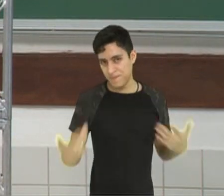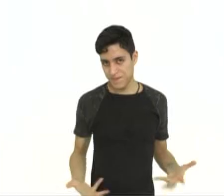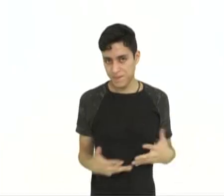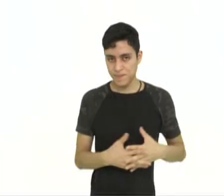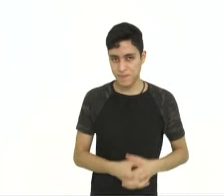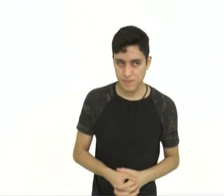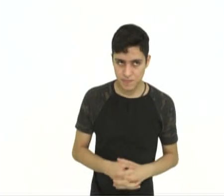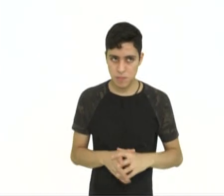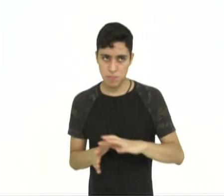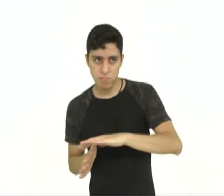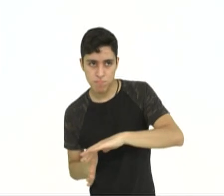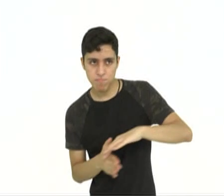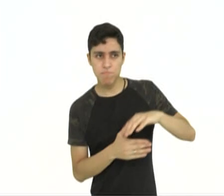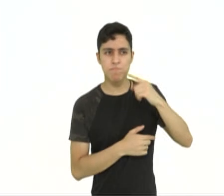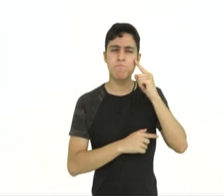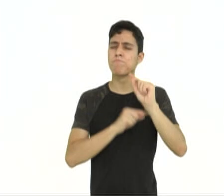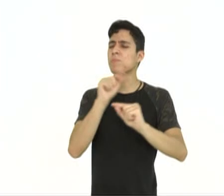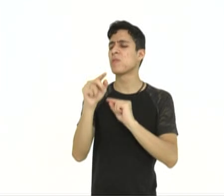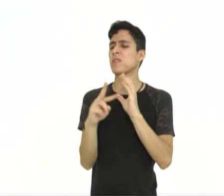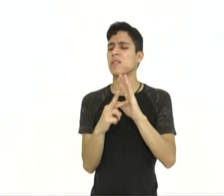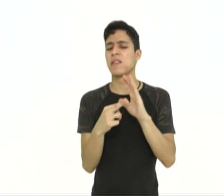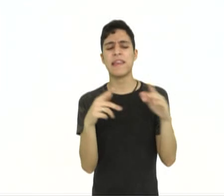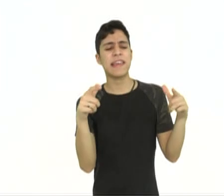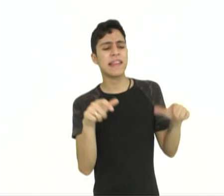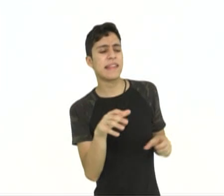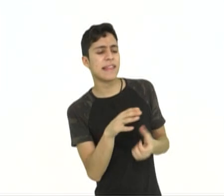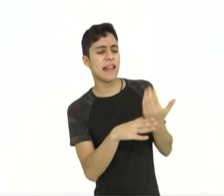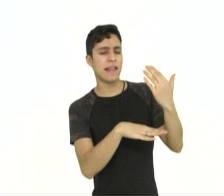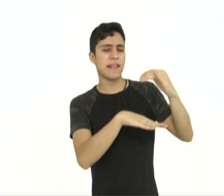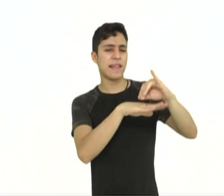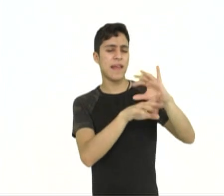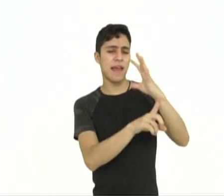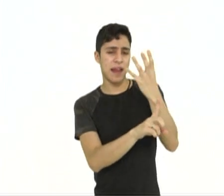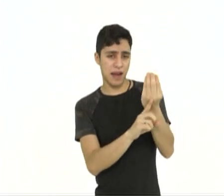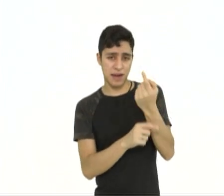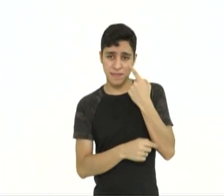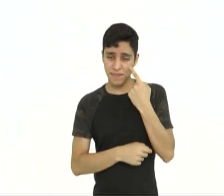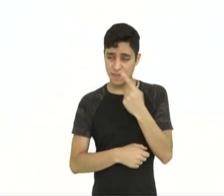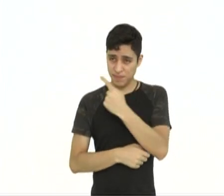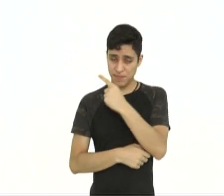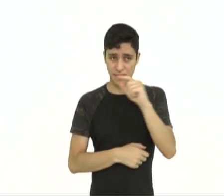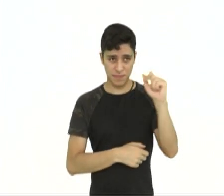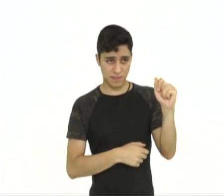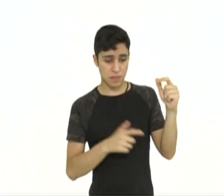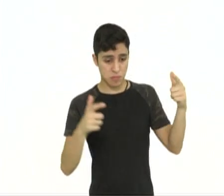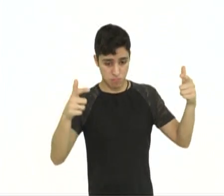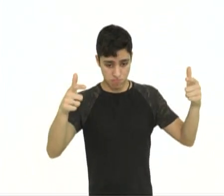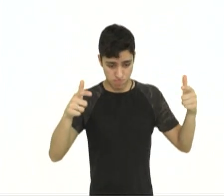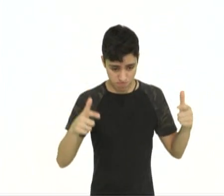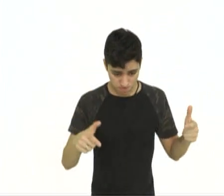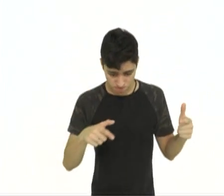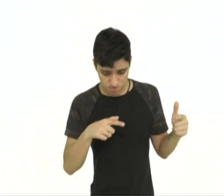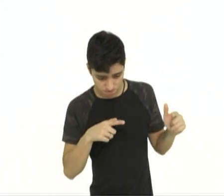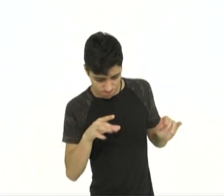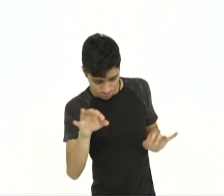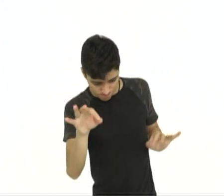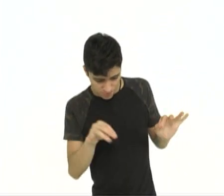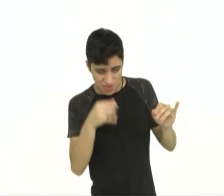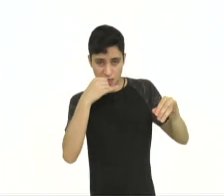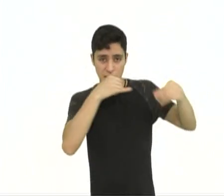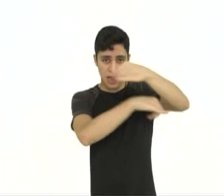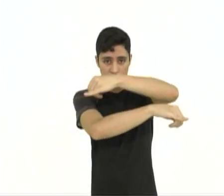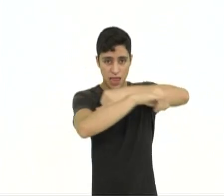Então, o que é instalação artística? Letra A. Obra que utiliza de instalações elétricas.